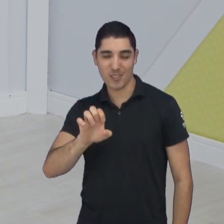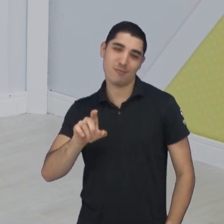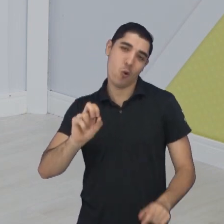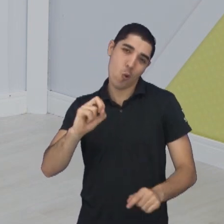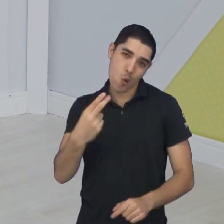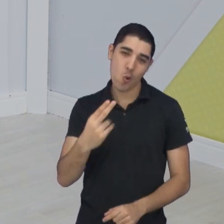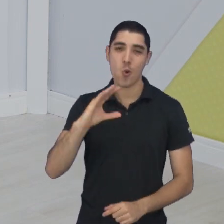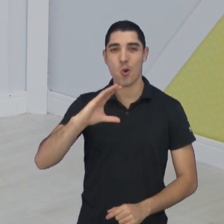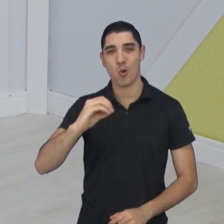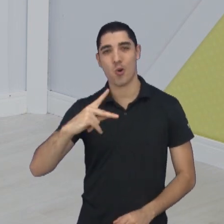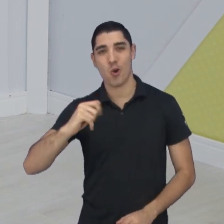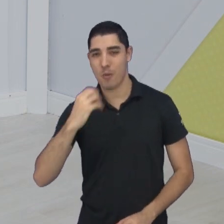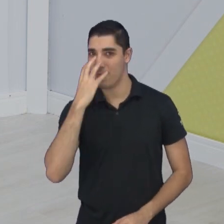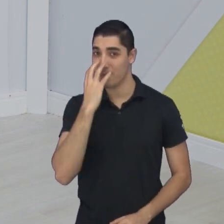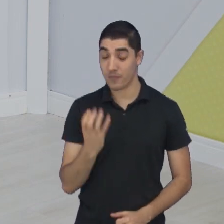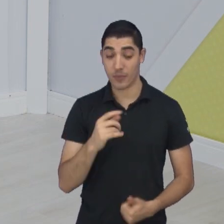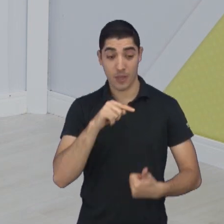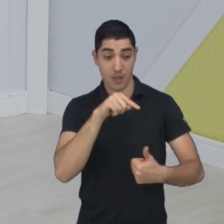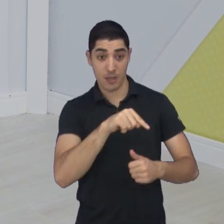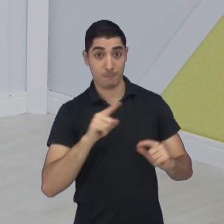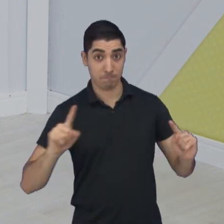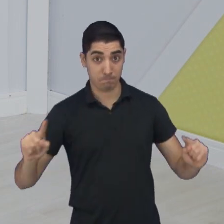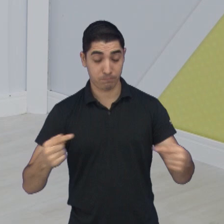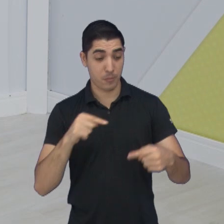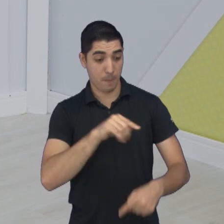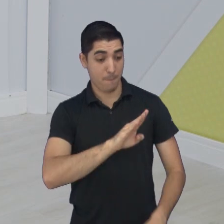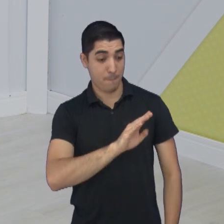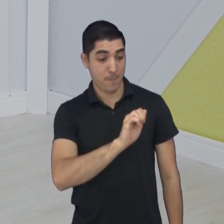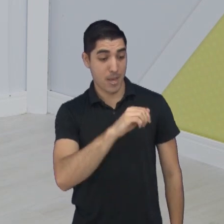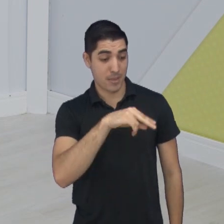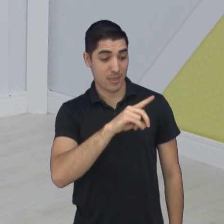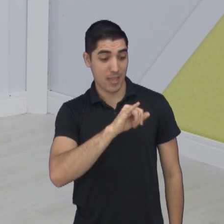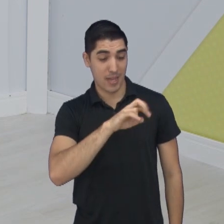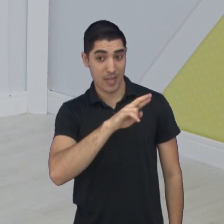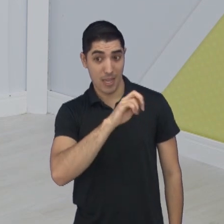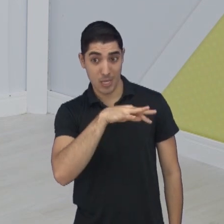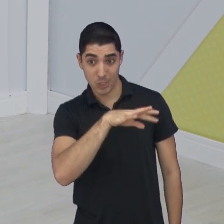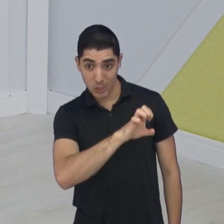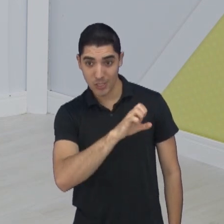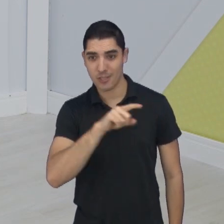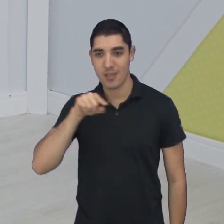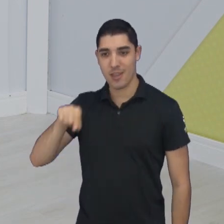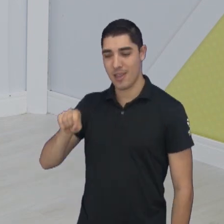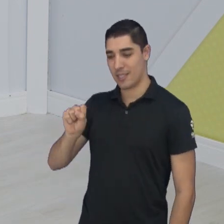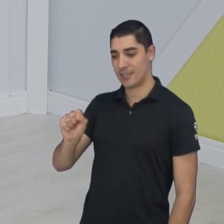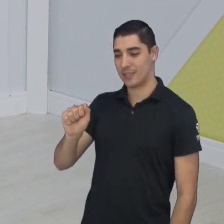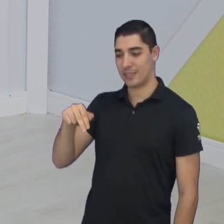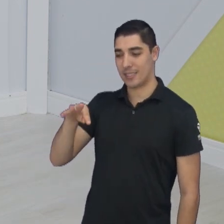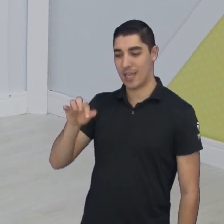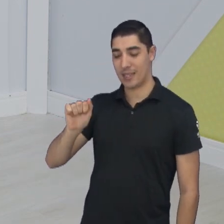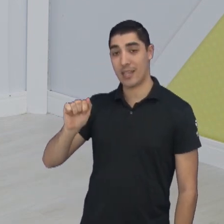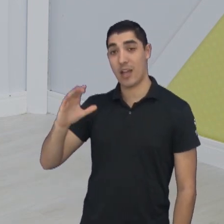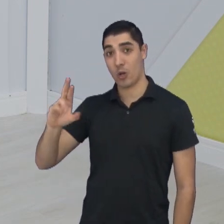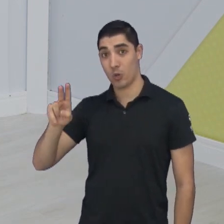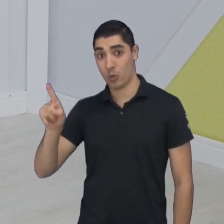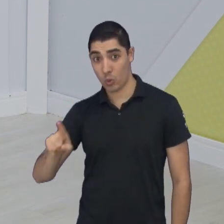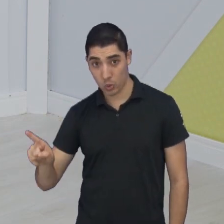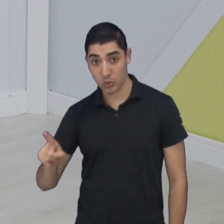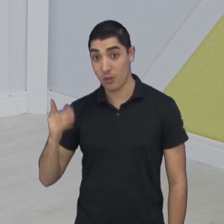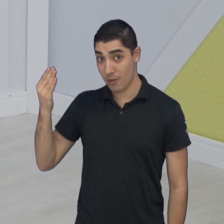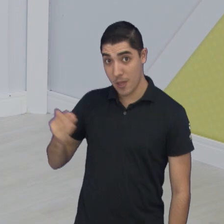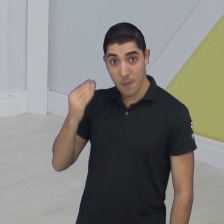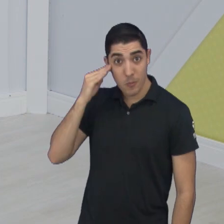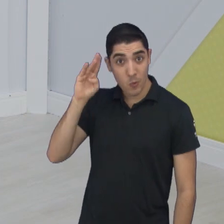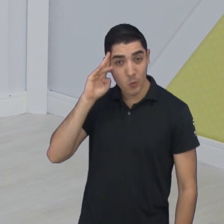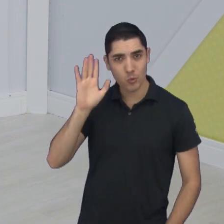Bandeirantes recebeu o Santa Cruz e olha, a partida foi eletrizante com 7 gols. gols. Quem esteve por lá foi o Brunão, ao lado